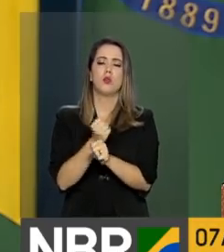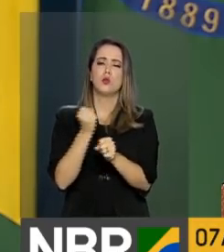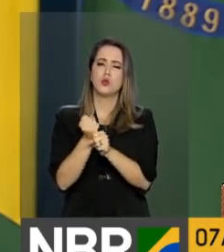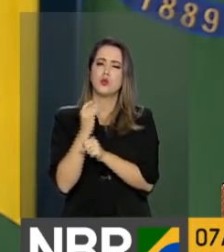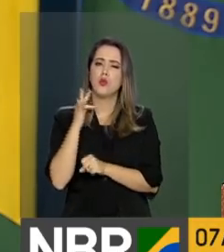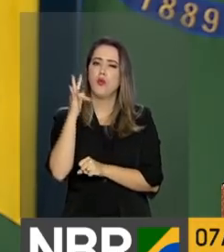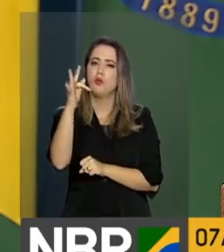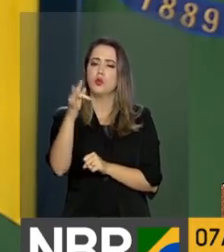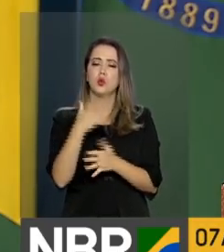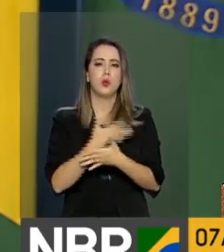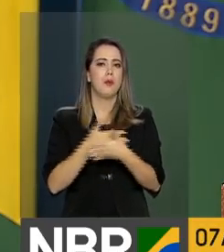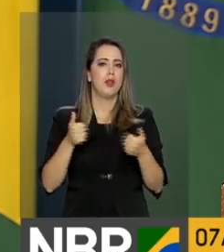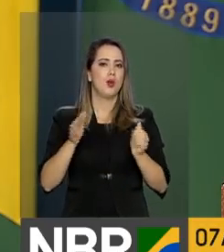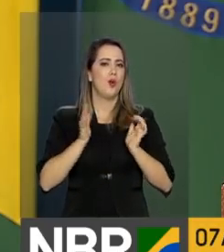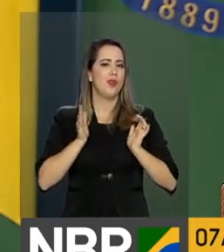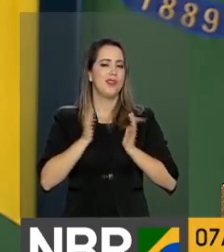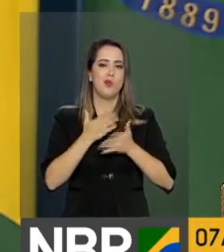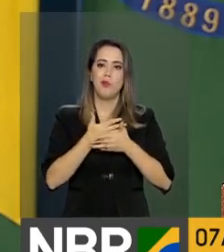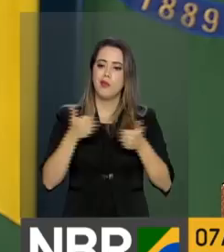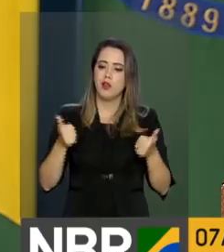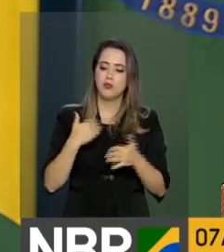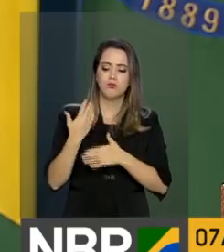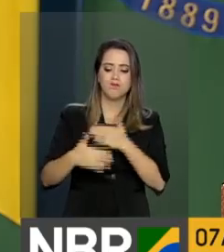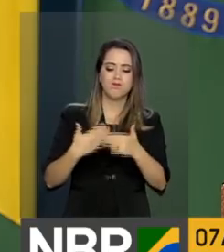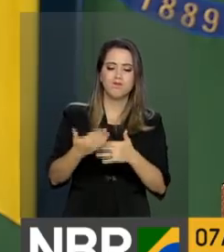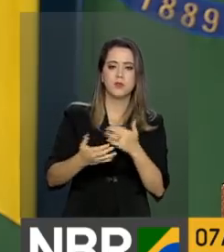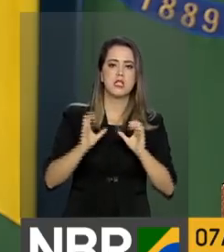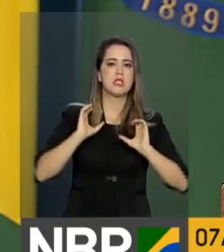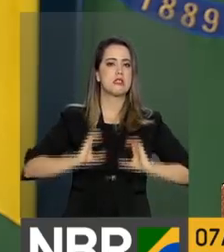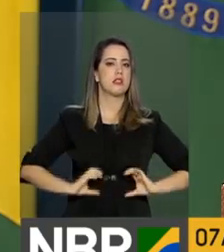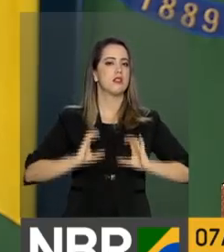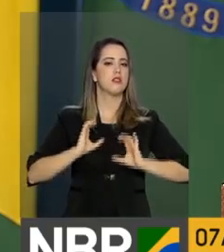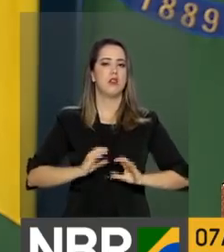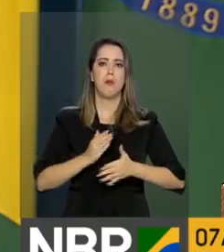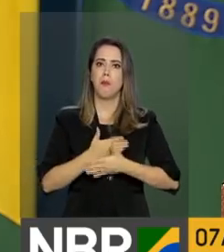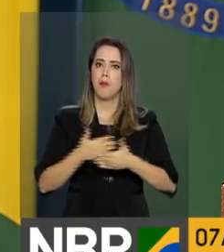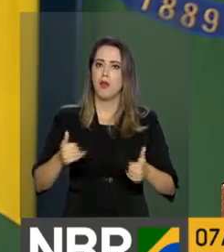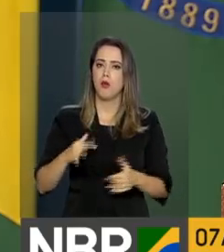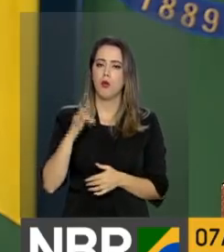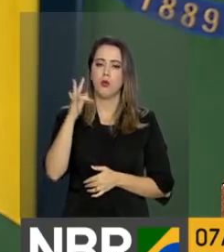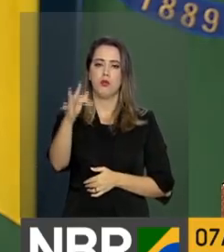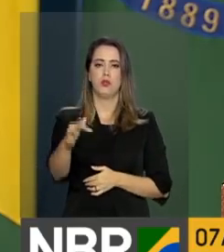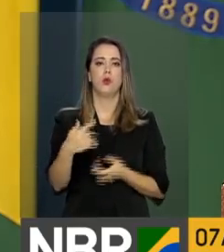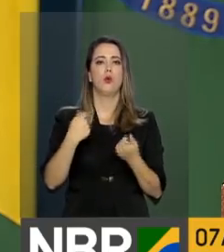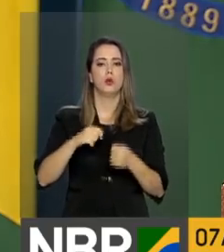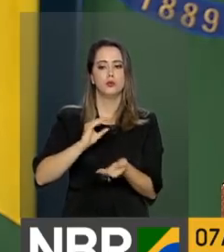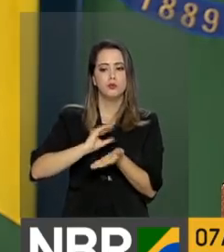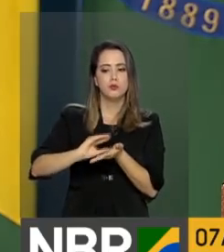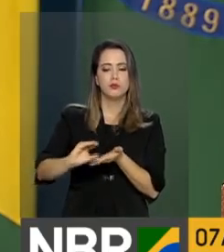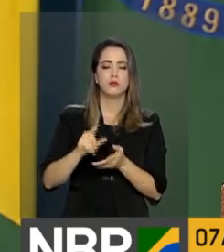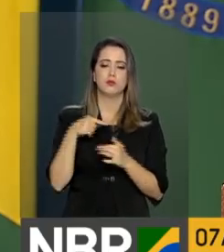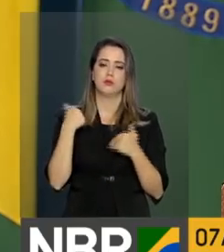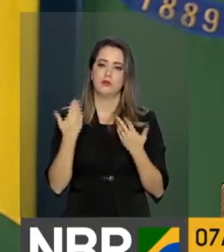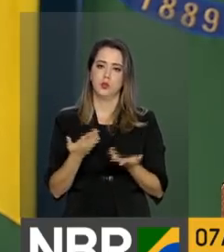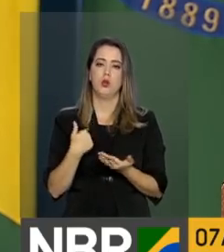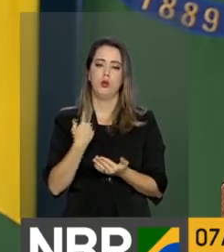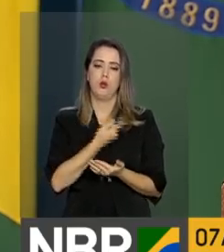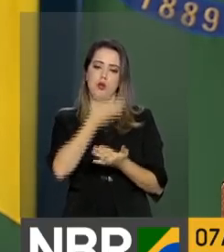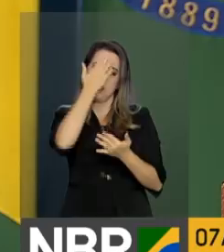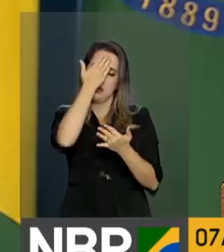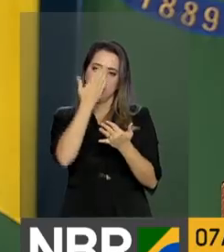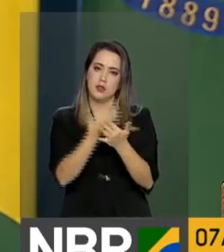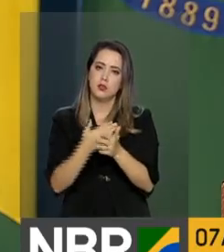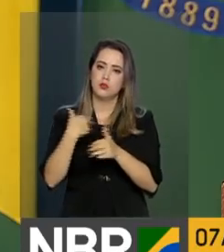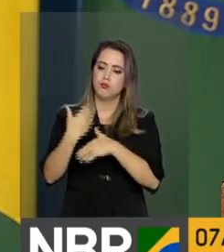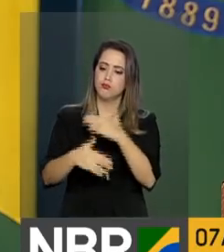prosperidade, de mais dignidade, de mais cidadania. E esta é a crença da possibilidade desse futuro que nos